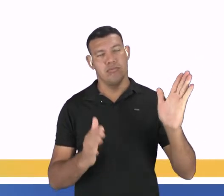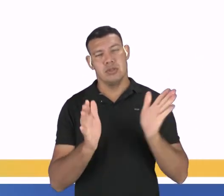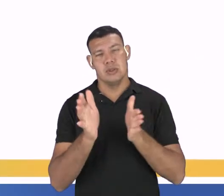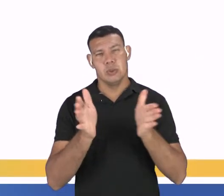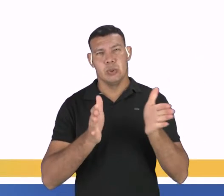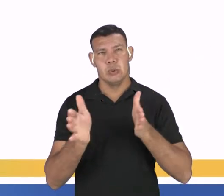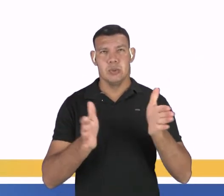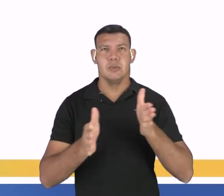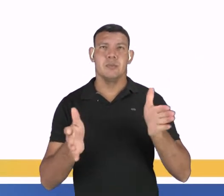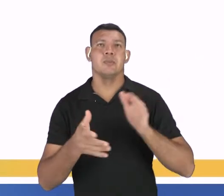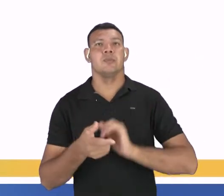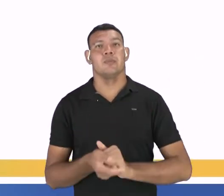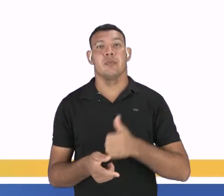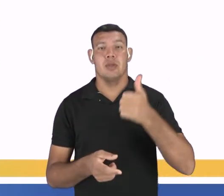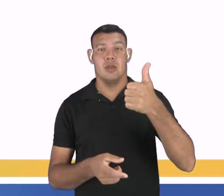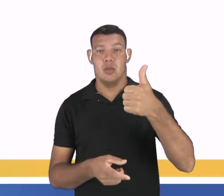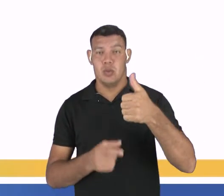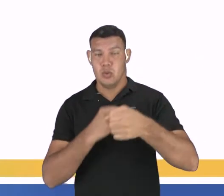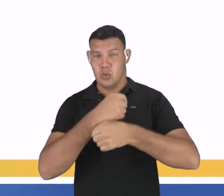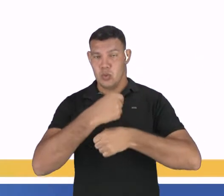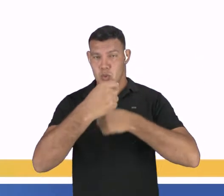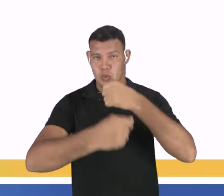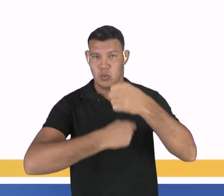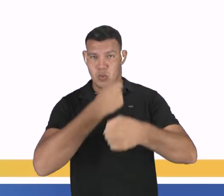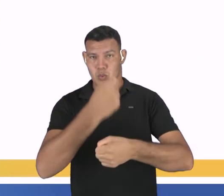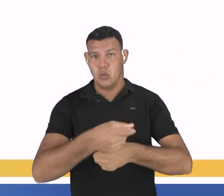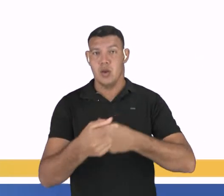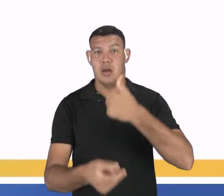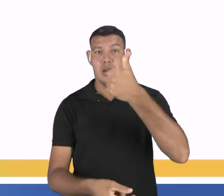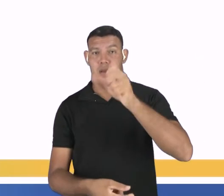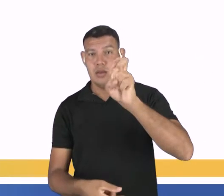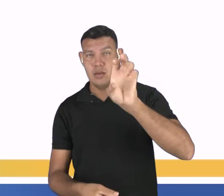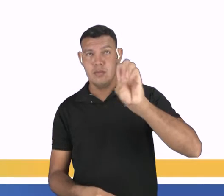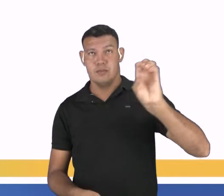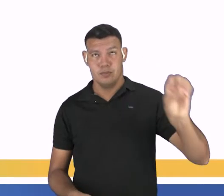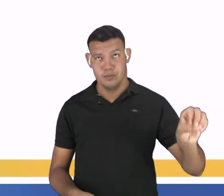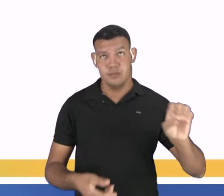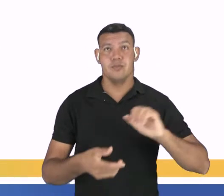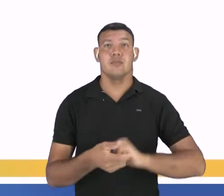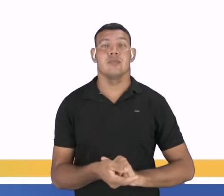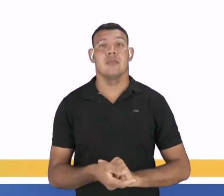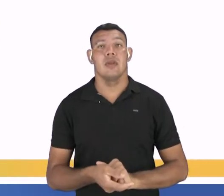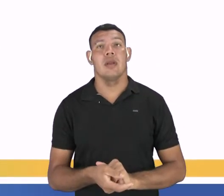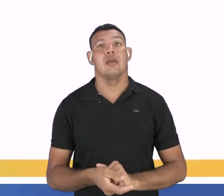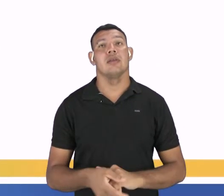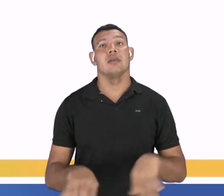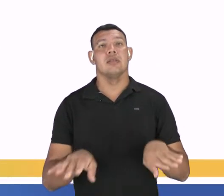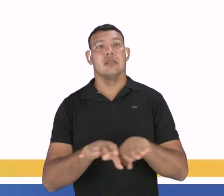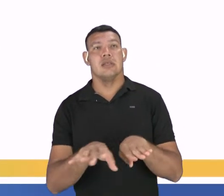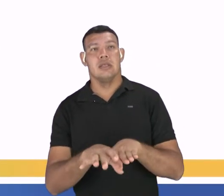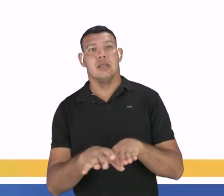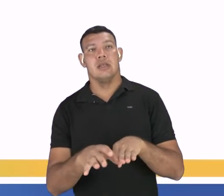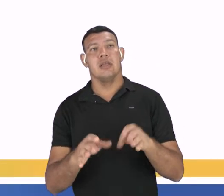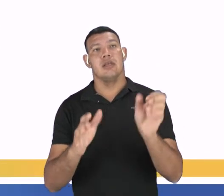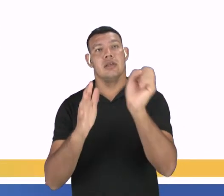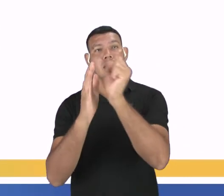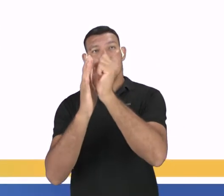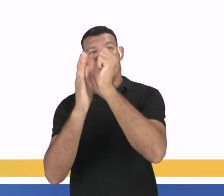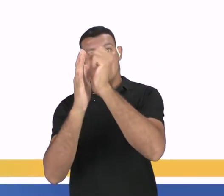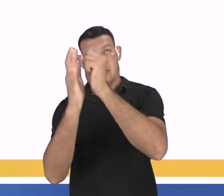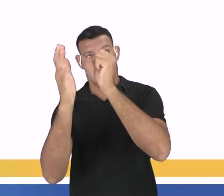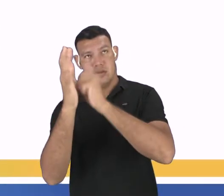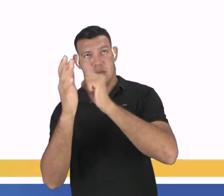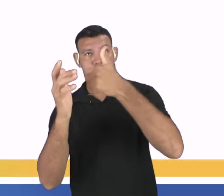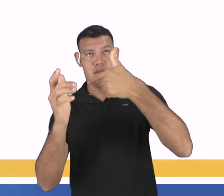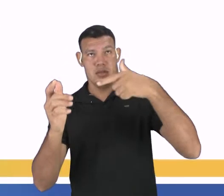meados do século XX. Porém, para alguns historiadores, a exploração europeia no continente ainda permanece. Visto isso, os europeus iniciaram